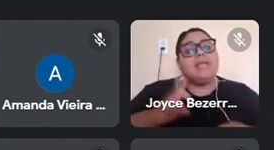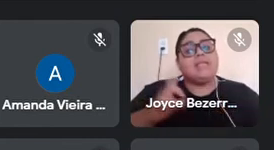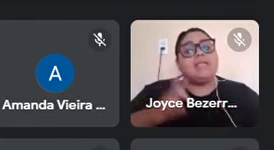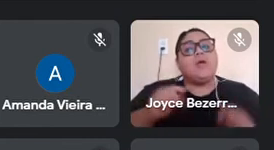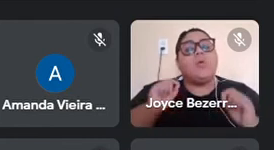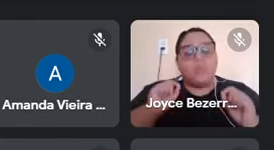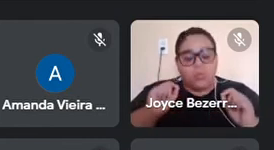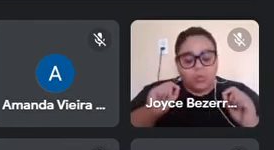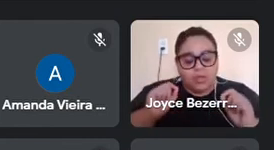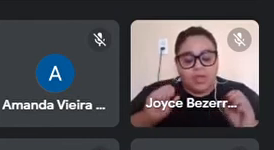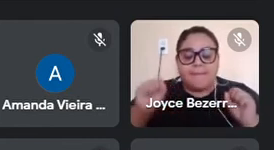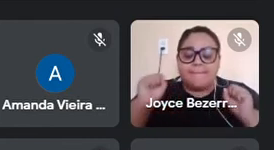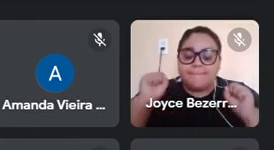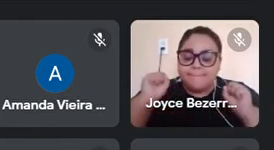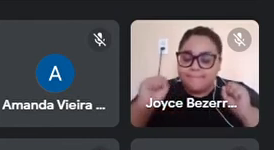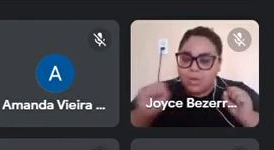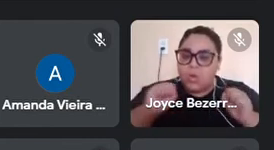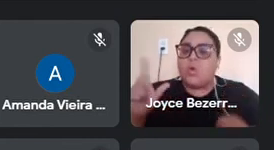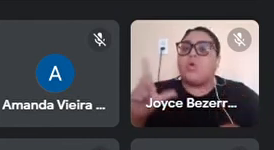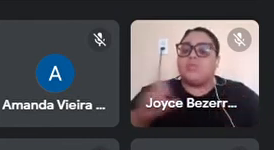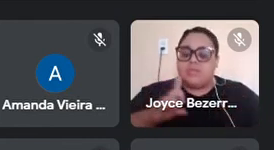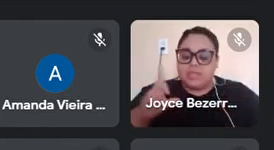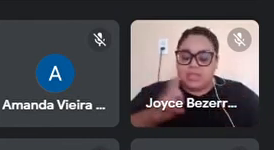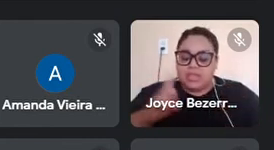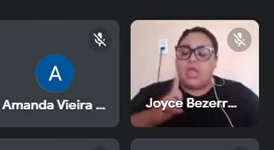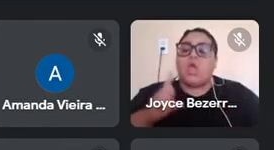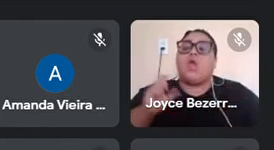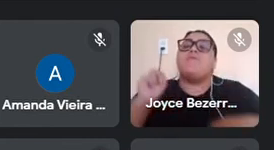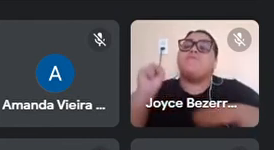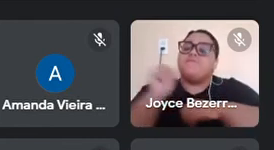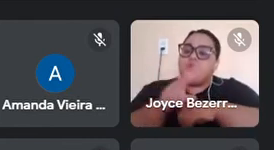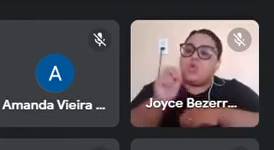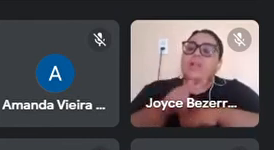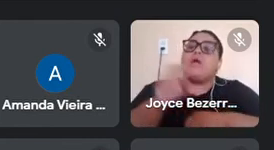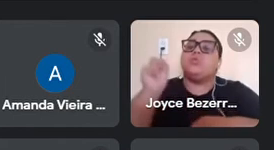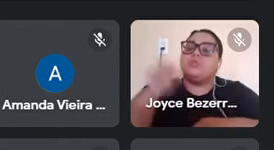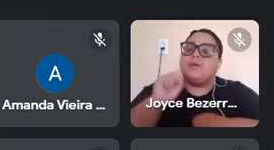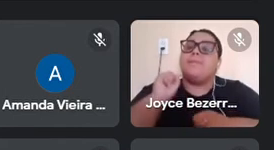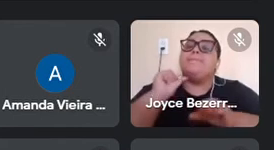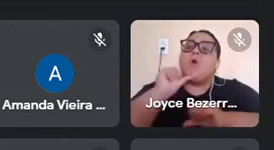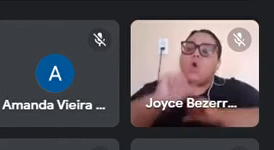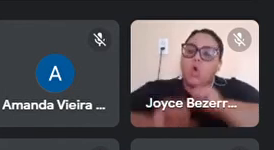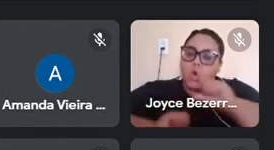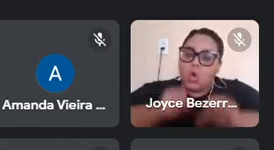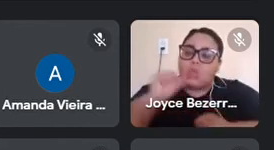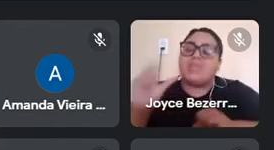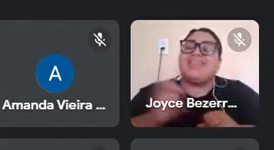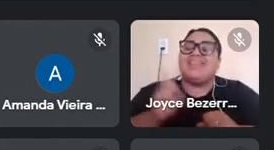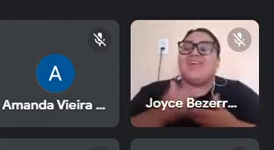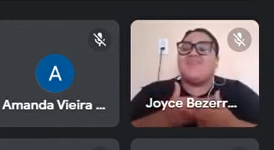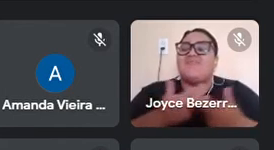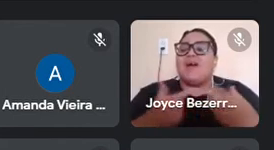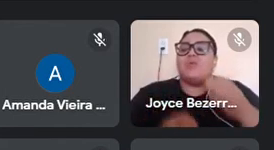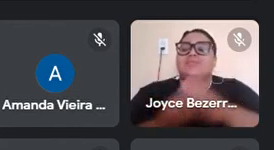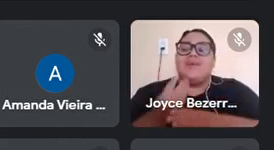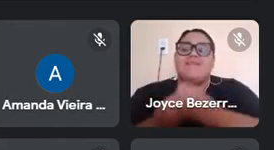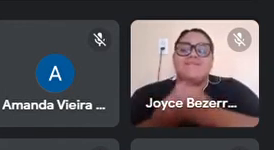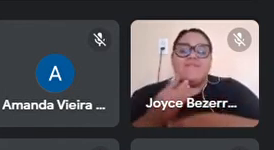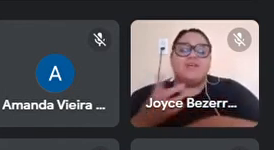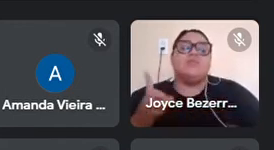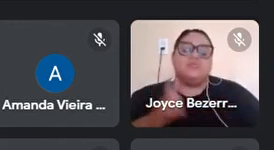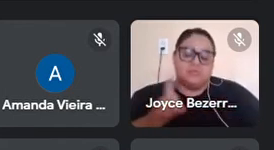ele pode se tornar virulento de fato e aí causar muitos efeitos colaterais, certo?